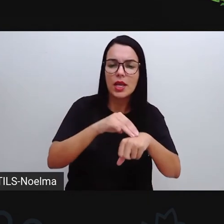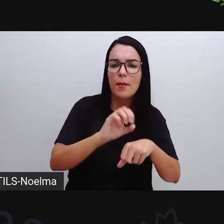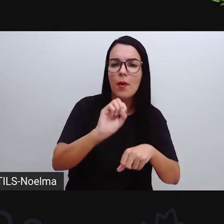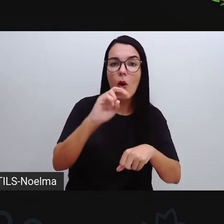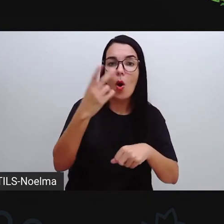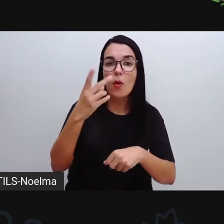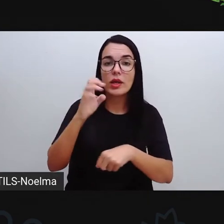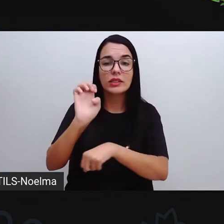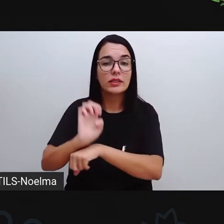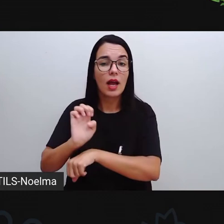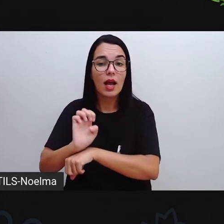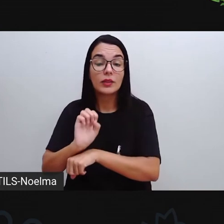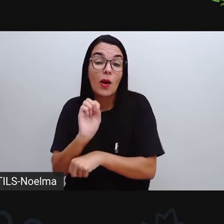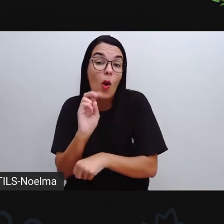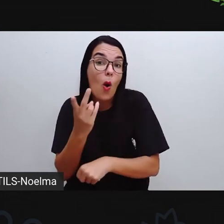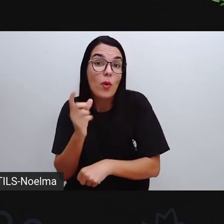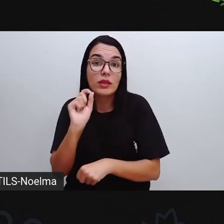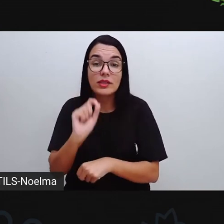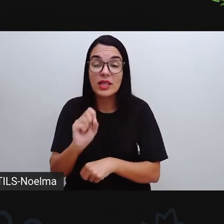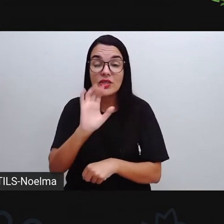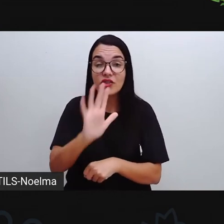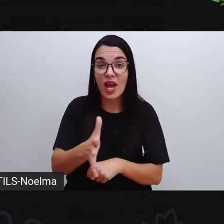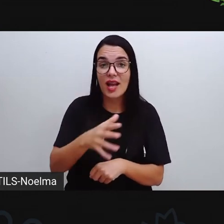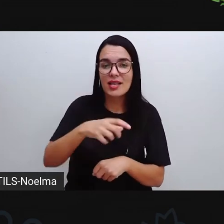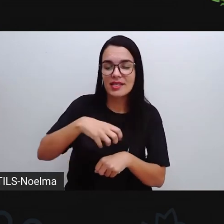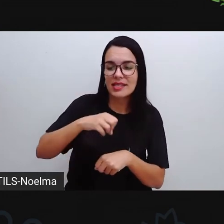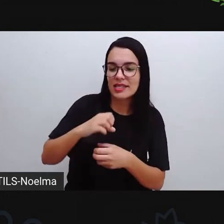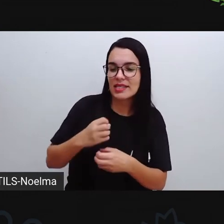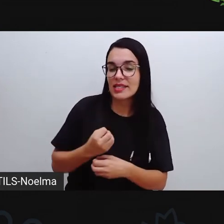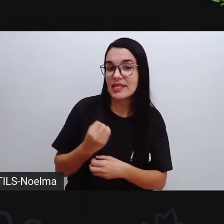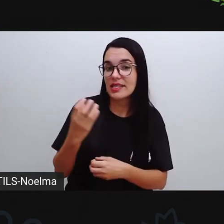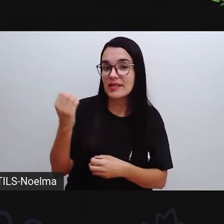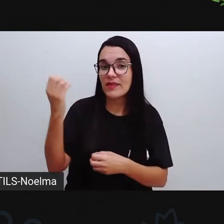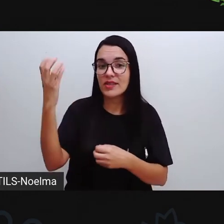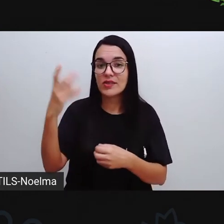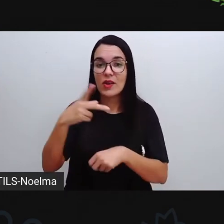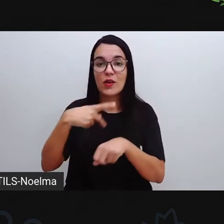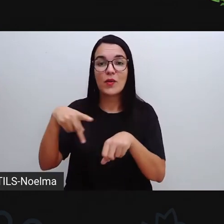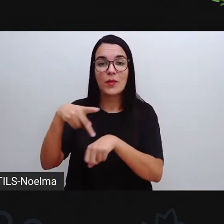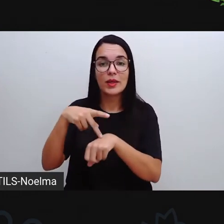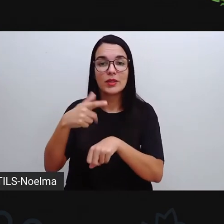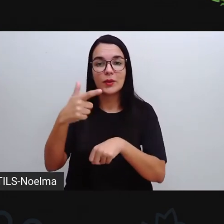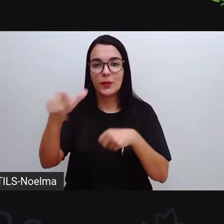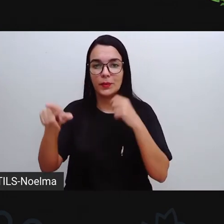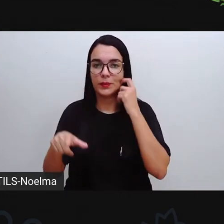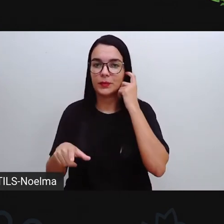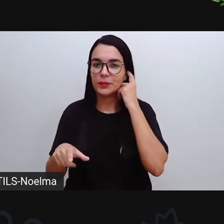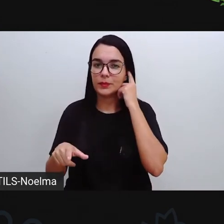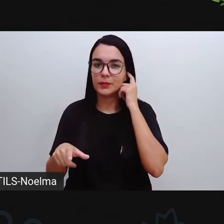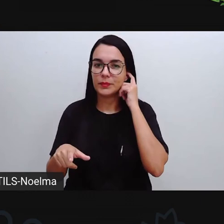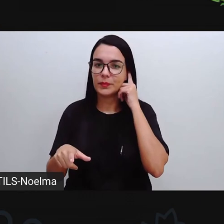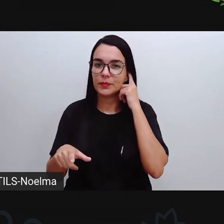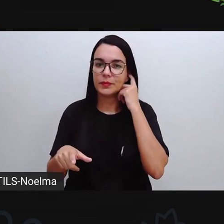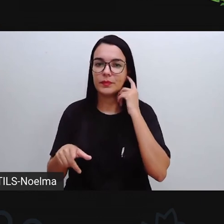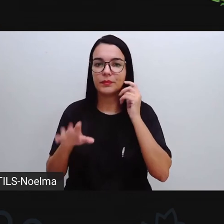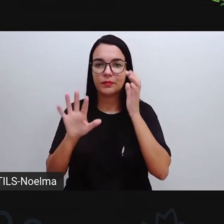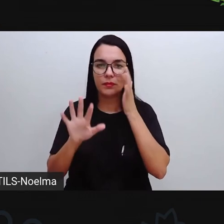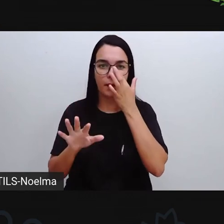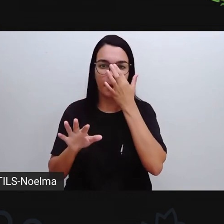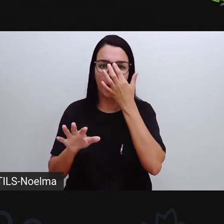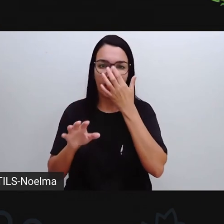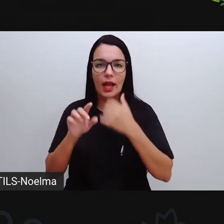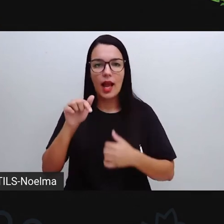quem já saiu do país, né? Mas se a gente for analisar só em nível Brasil aqui, que a gente vai ter a presença dos outros estados, que a gente vai ter